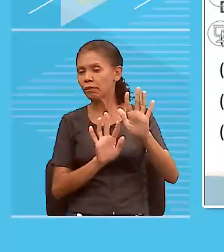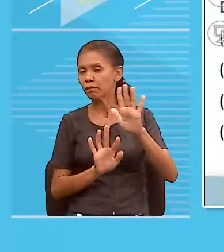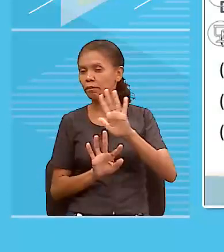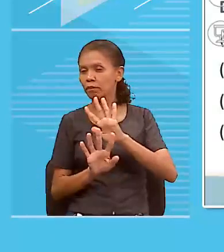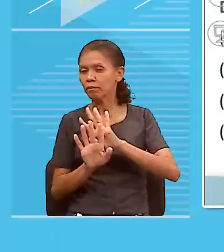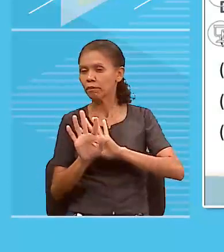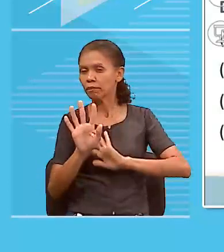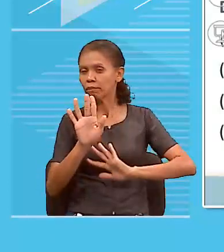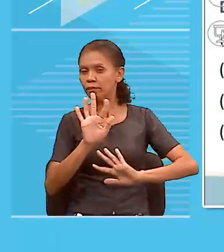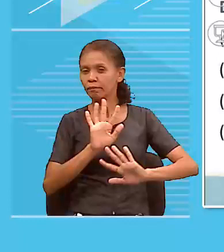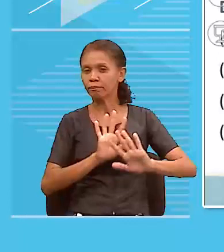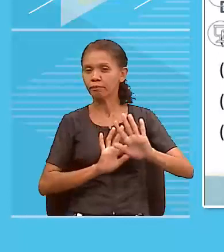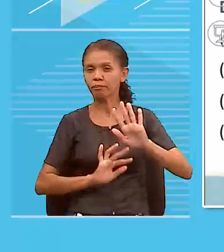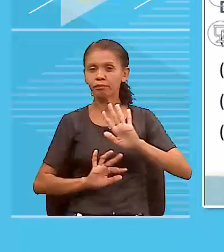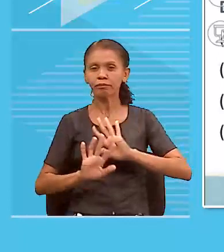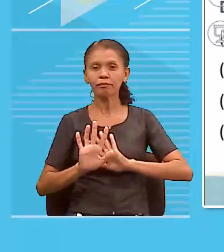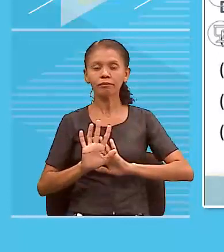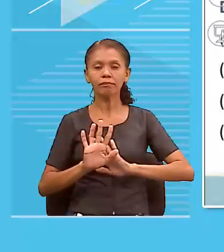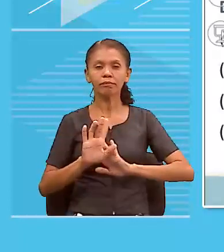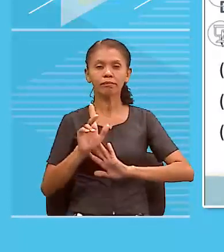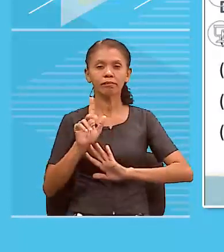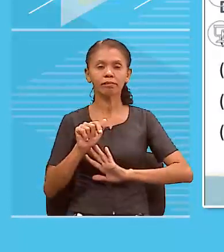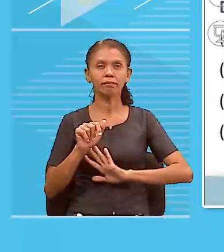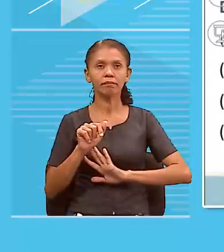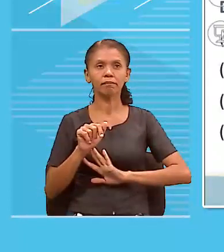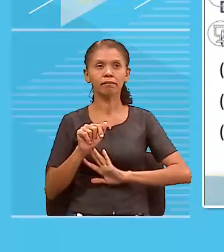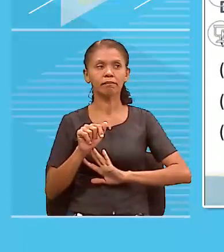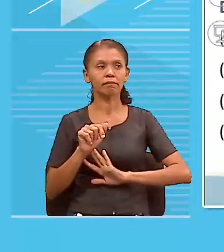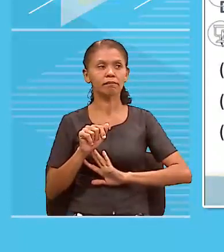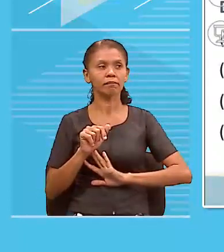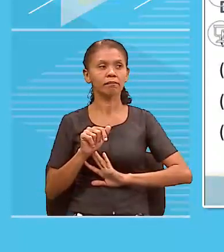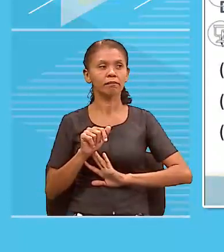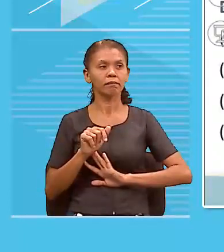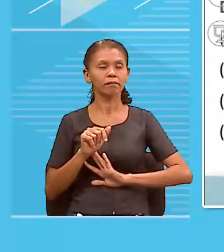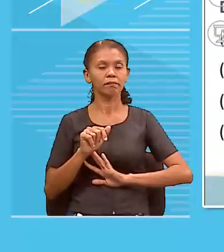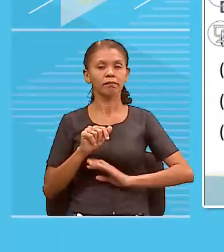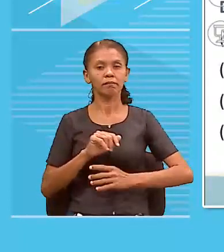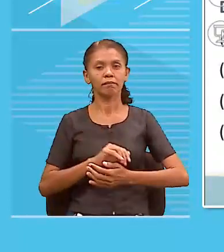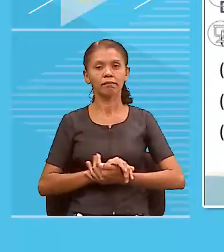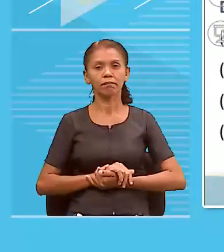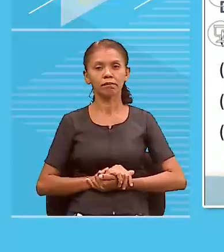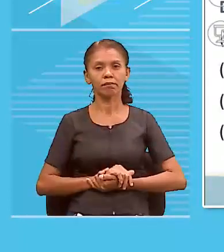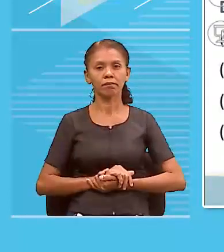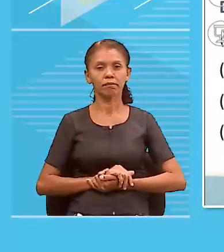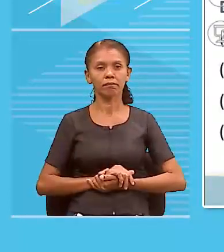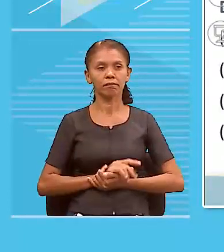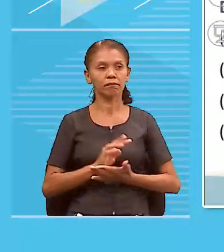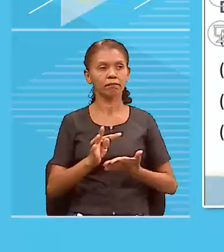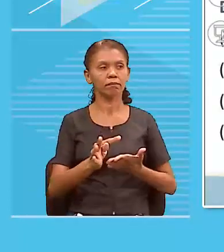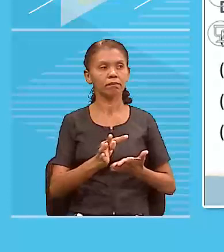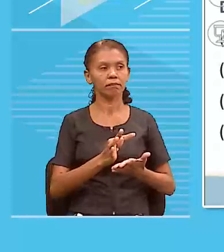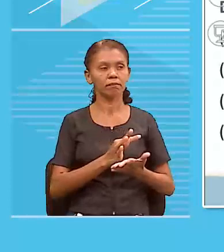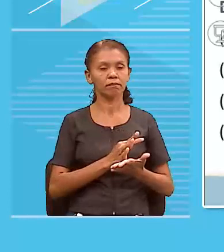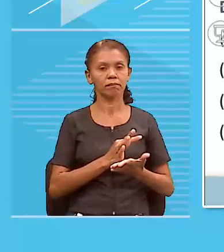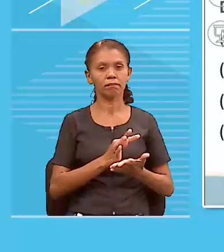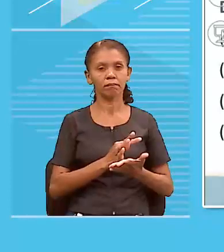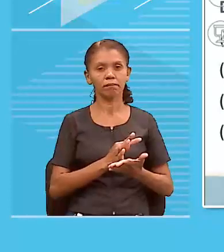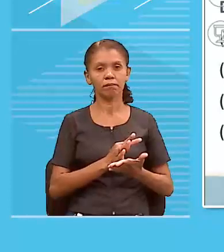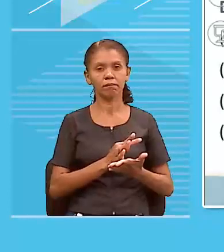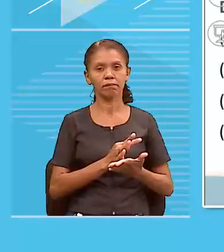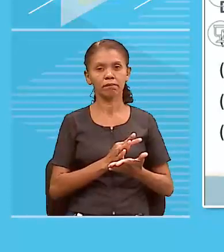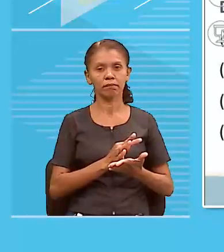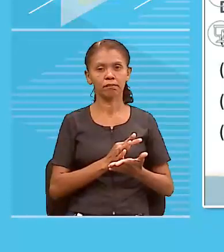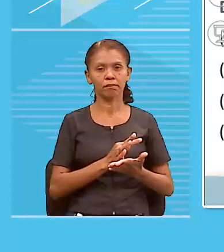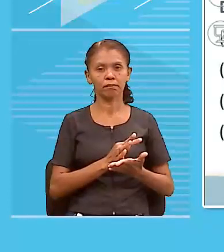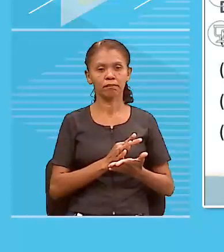certo quando eu quero uma um um texto para me